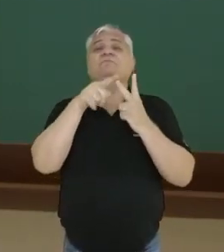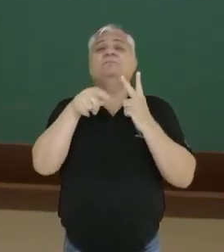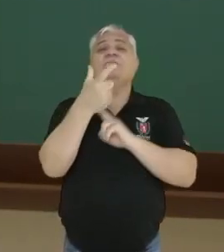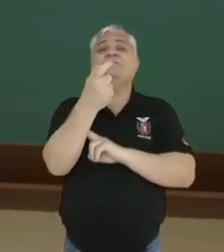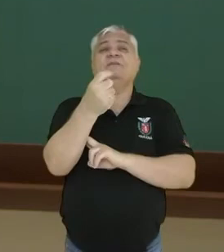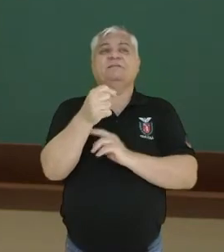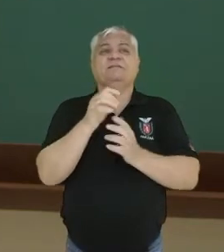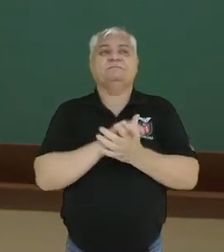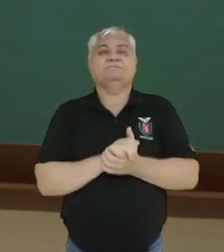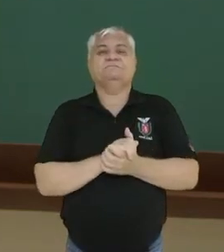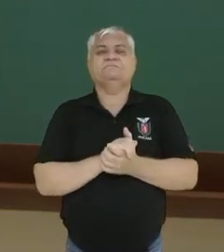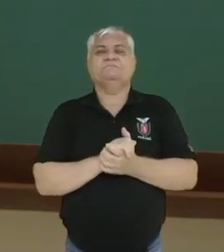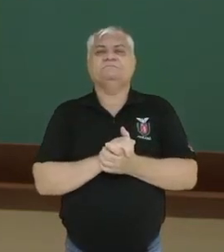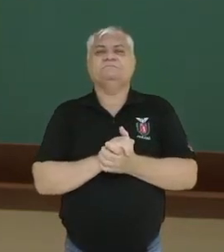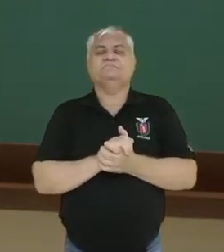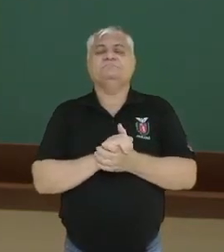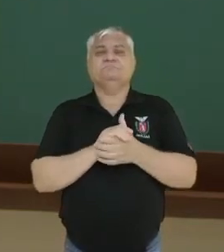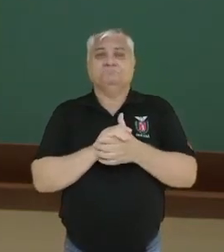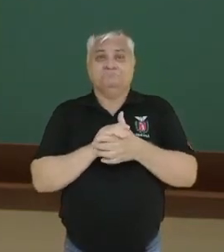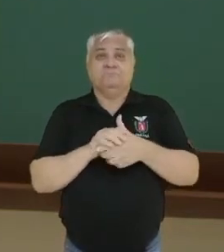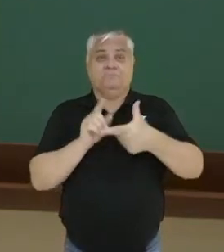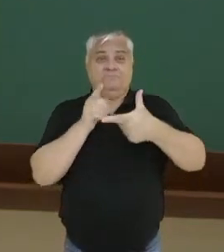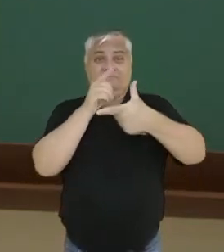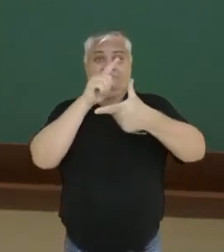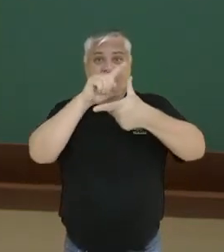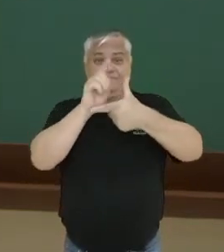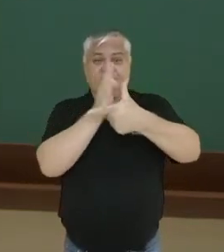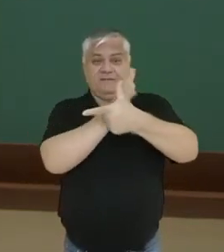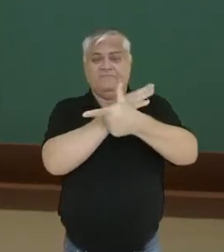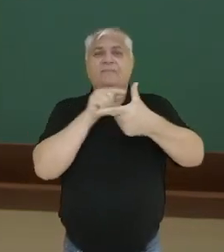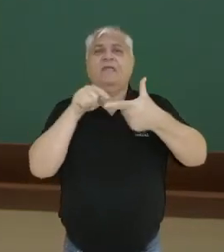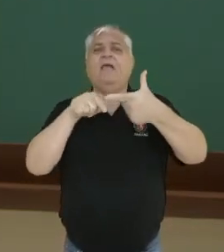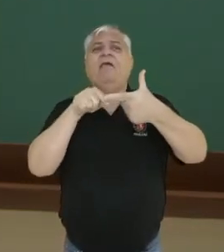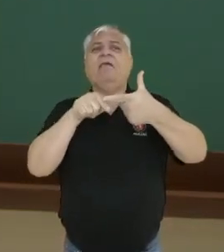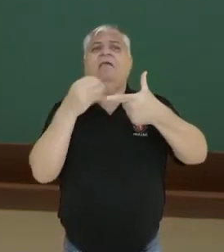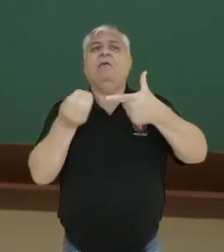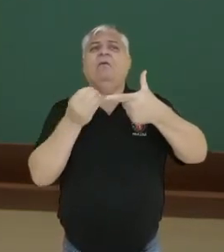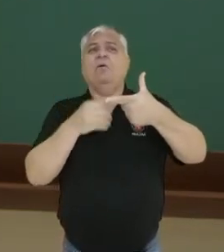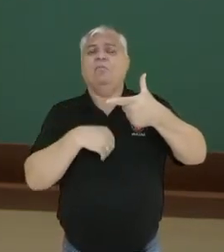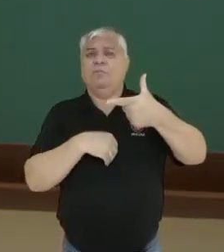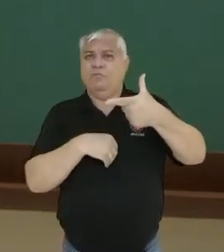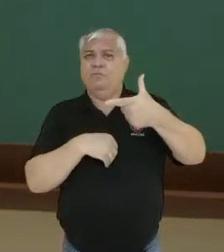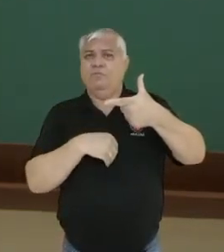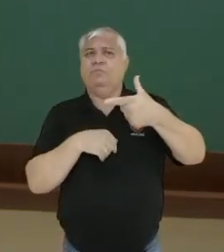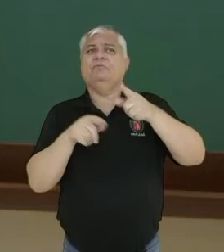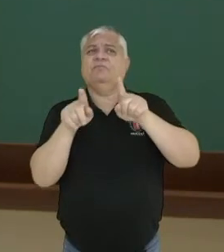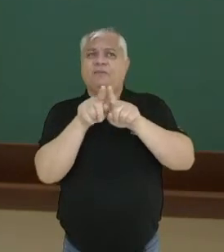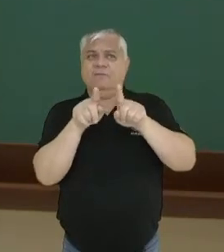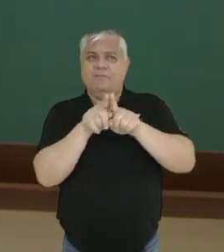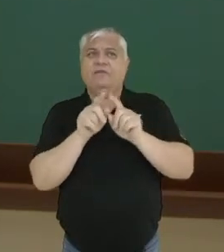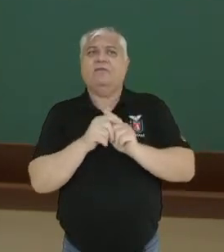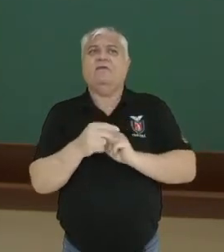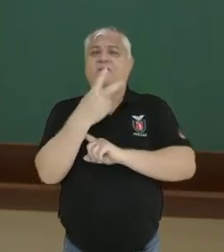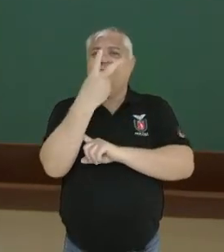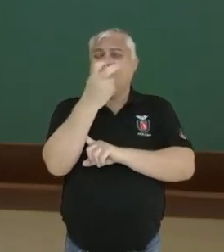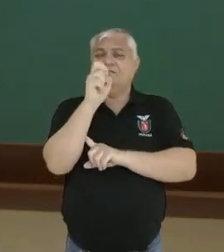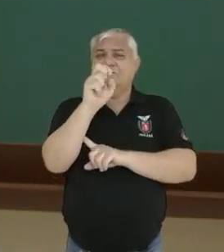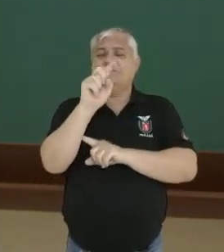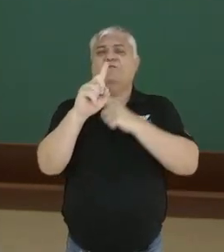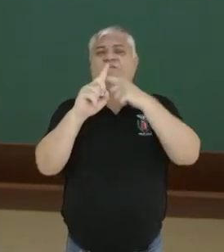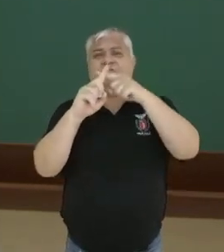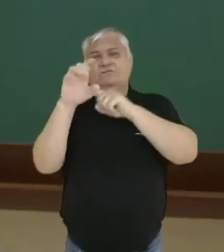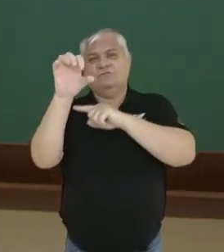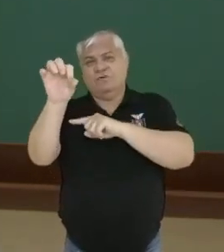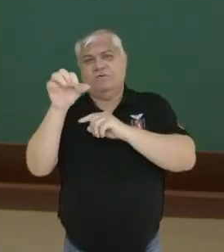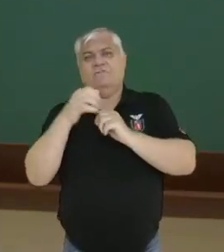o outro cateto? Eu uso a mesma fórmula. Hipotenusa ao quadrado cateto ao quadrado igual a hipotenusa, 25, vezes a